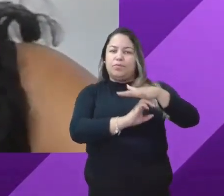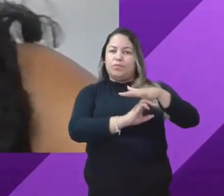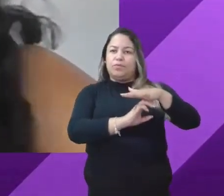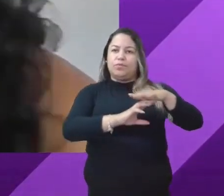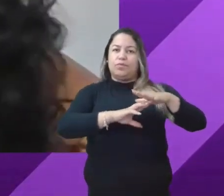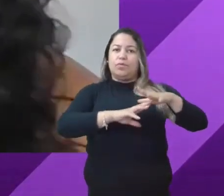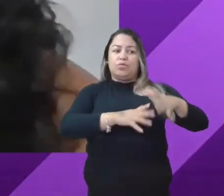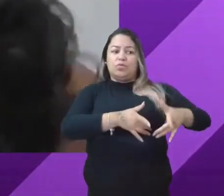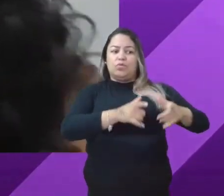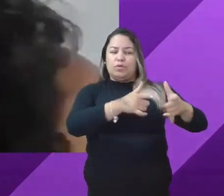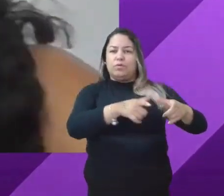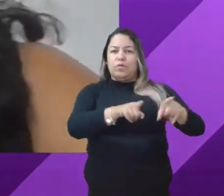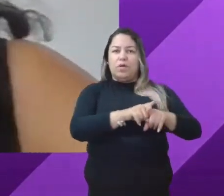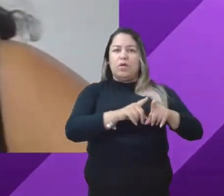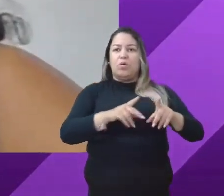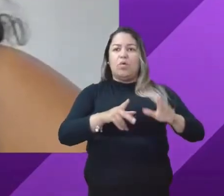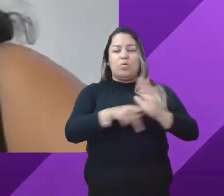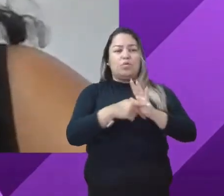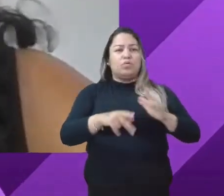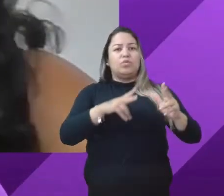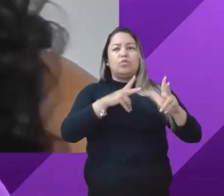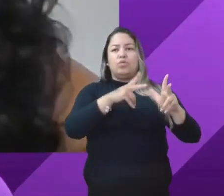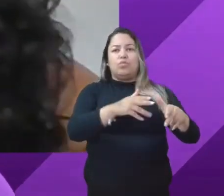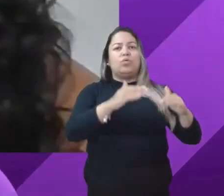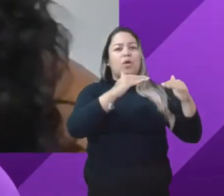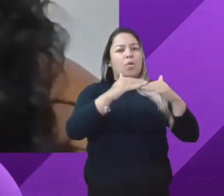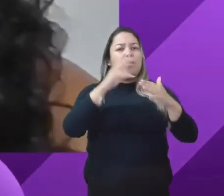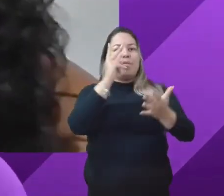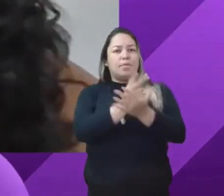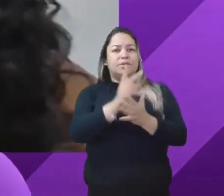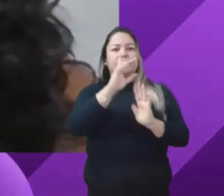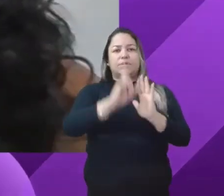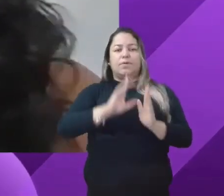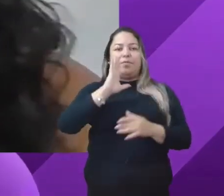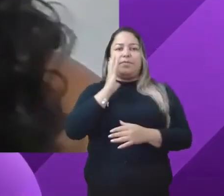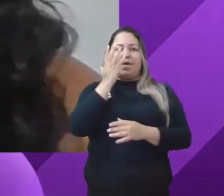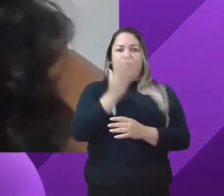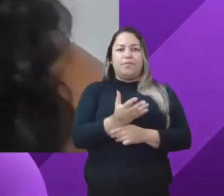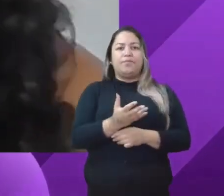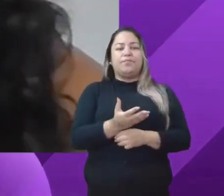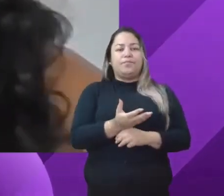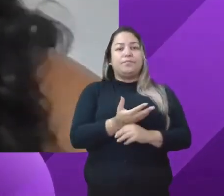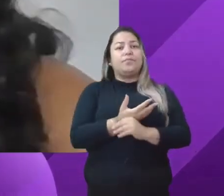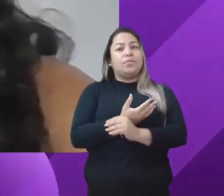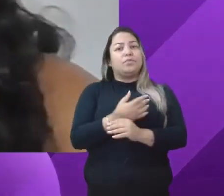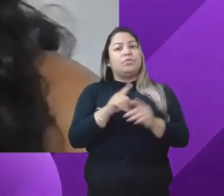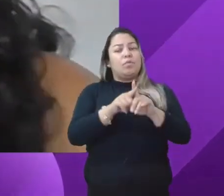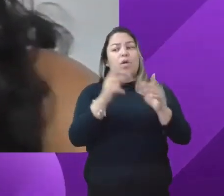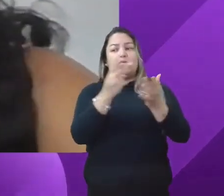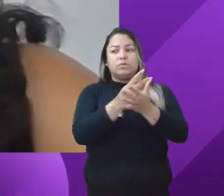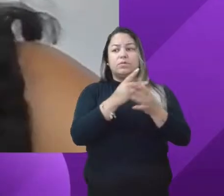que trabalham são donos por igual. Todos e todas têm os mesmos direitos de decisão sobre os destinos daquele